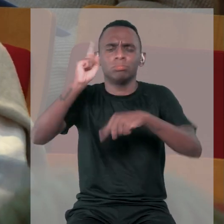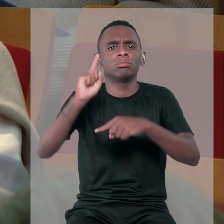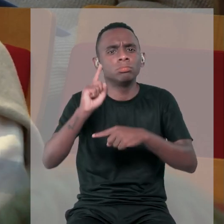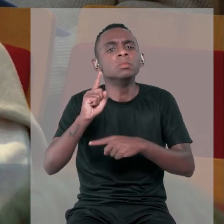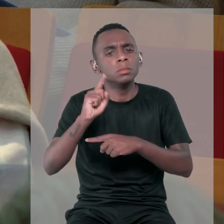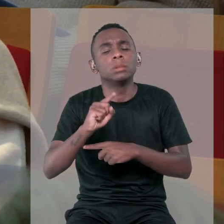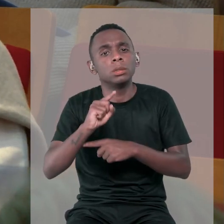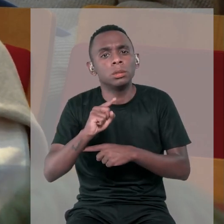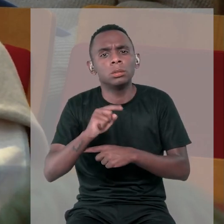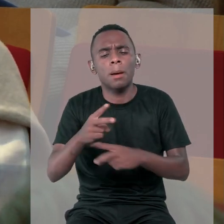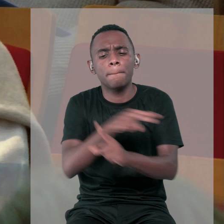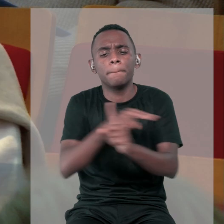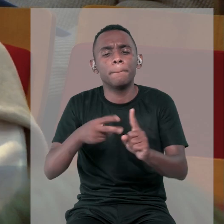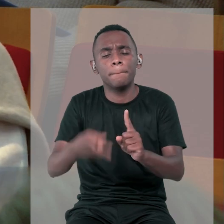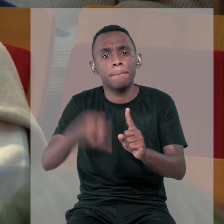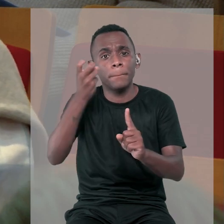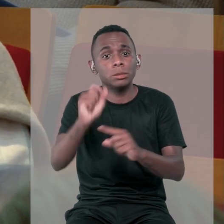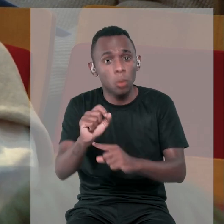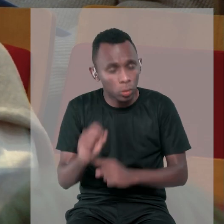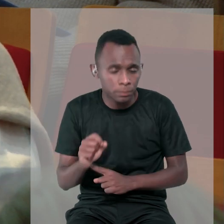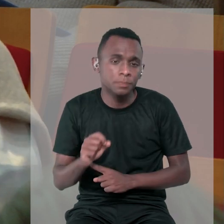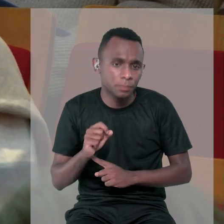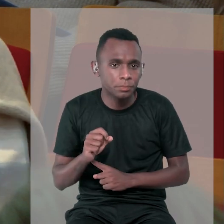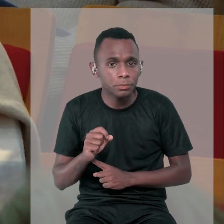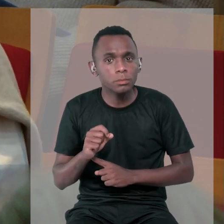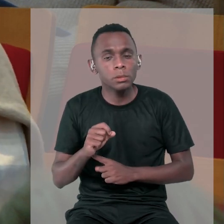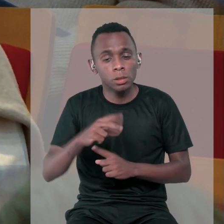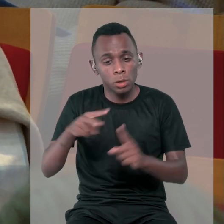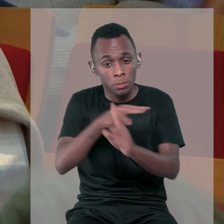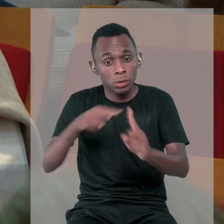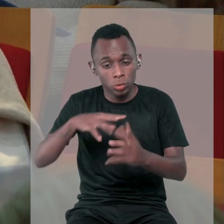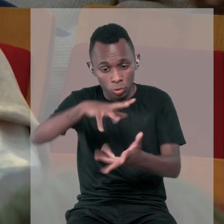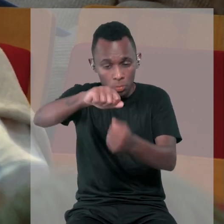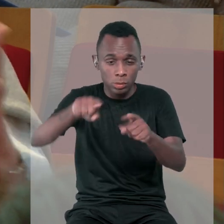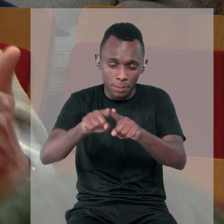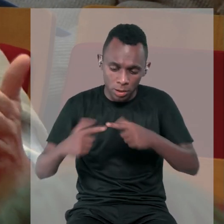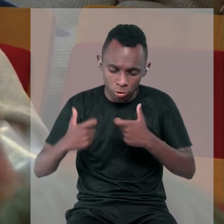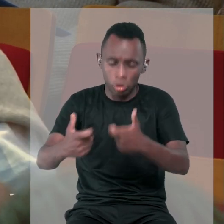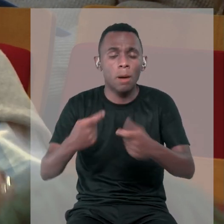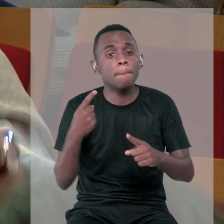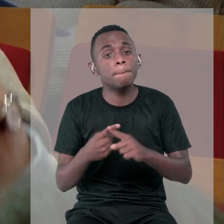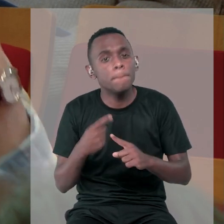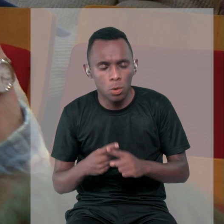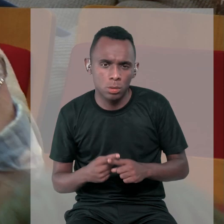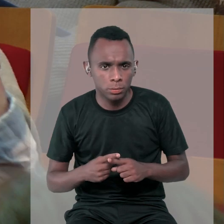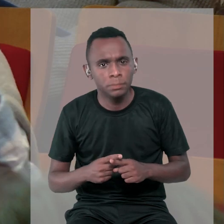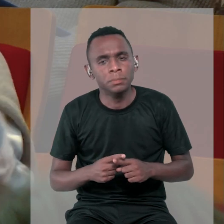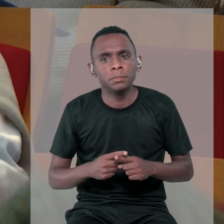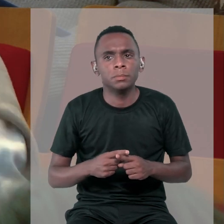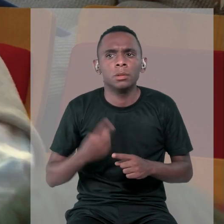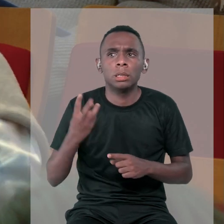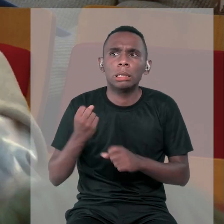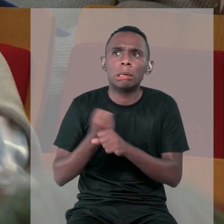percepção de mundo e de guerra, né? Porque há 30 anos atrás, nós imaginávamos